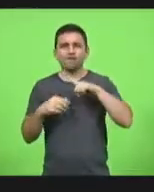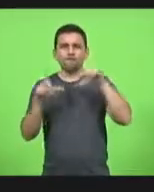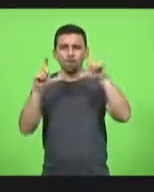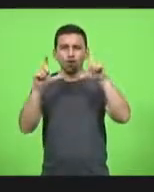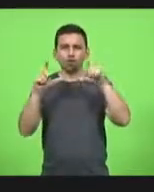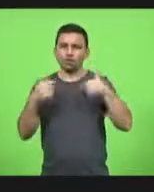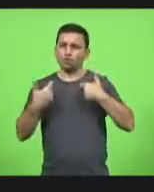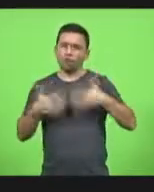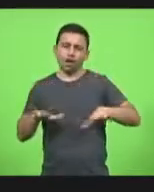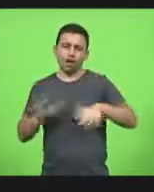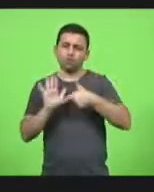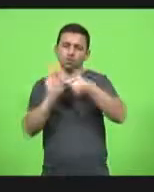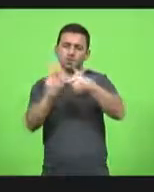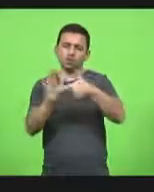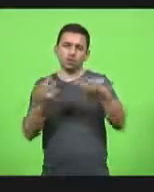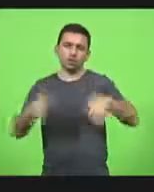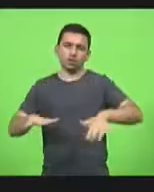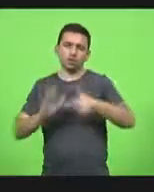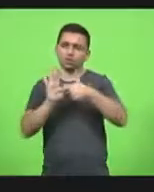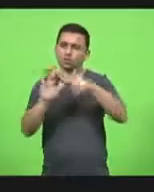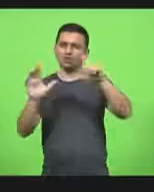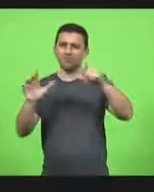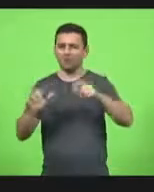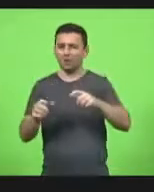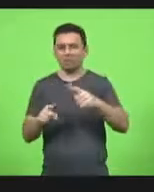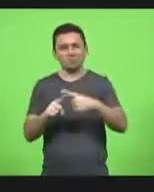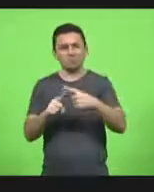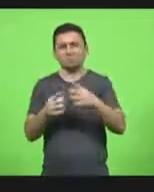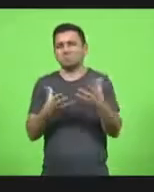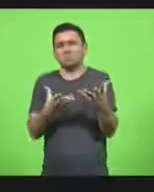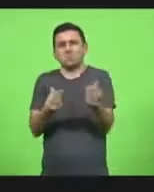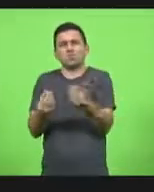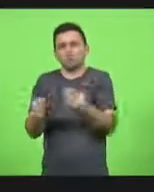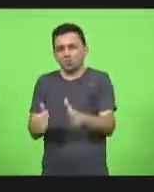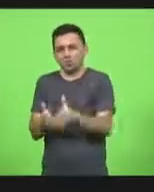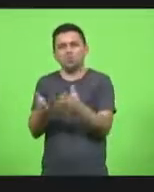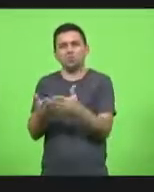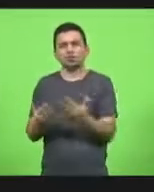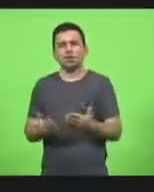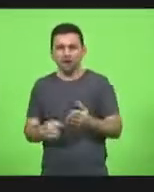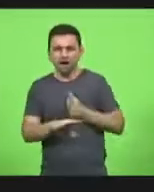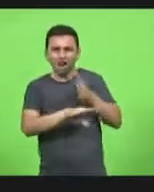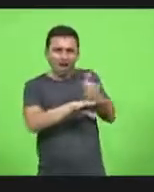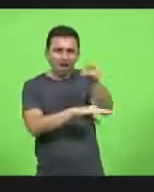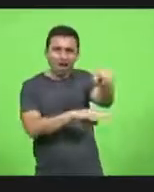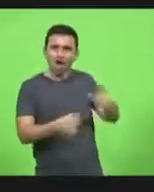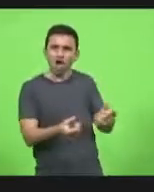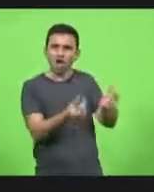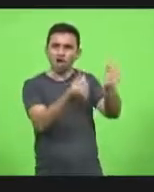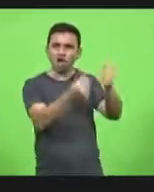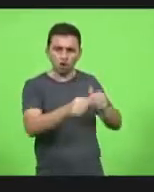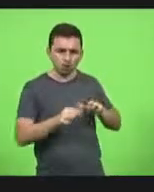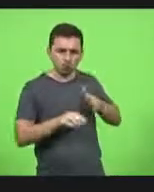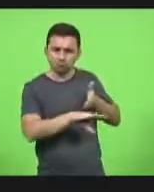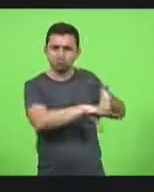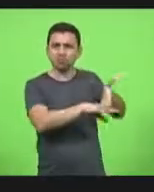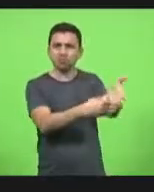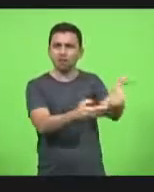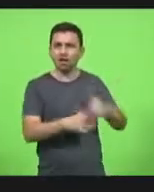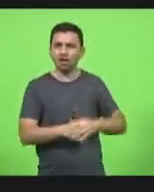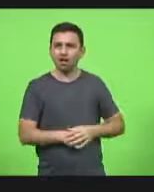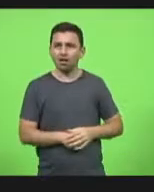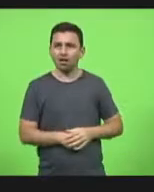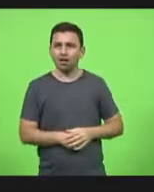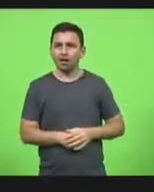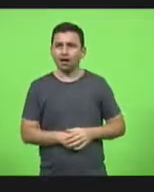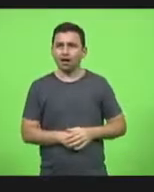quero expor as pessoas ali, o nível da pobreza que é aquilo. Por que não vão invadir mansão de rico lá? Primeiro que prender quem tem dinheiro no Brasil